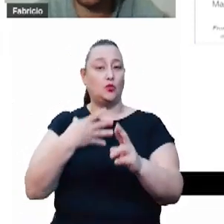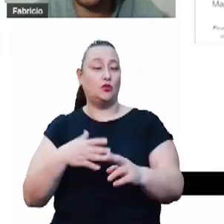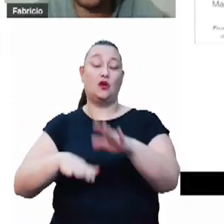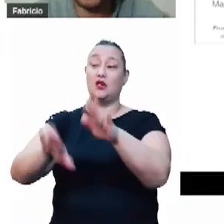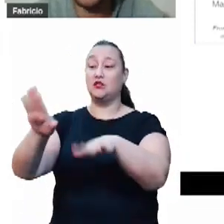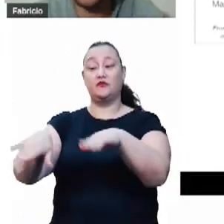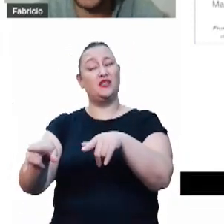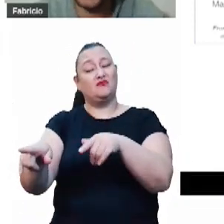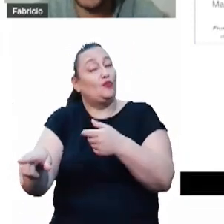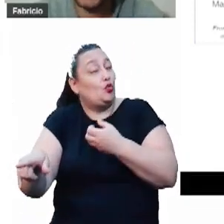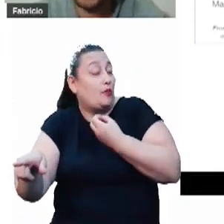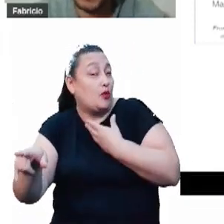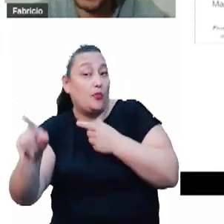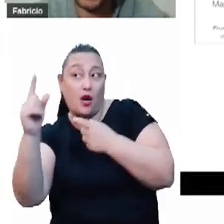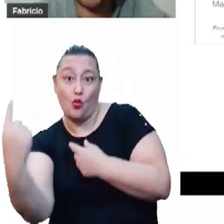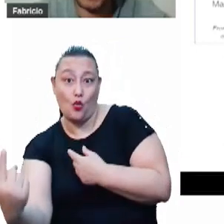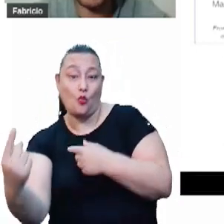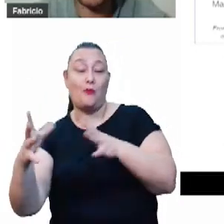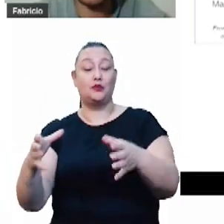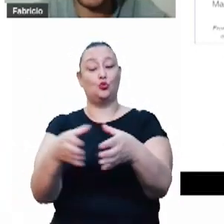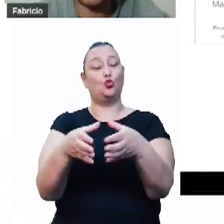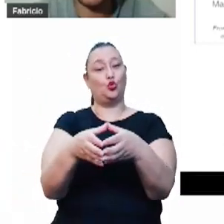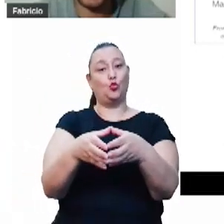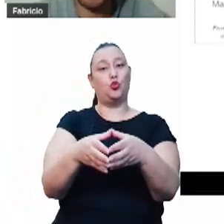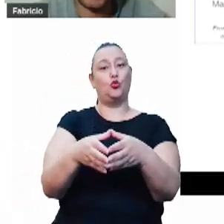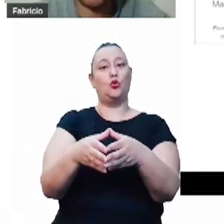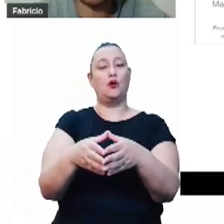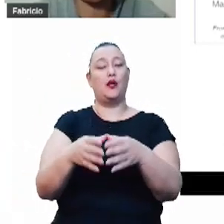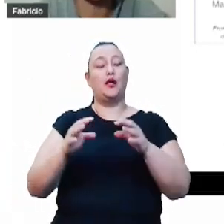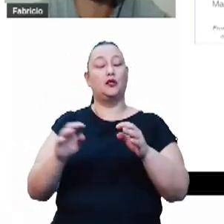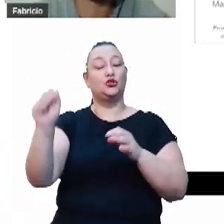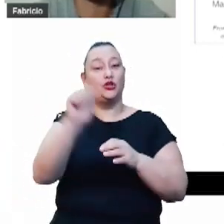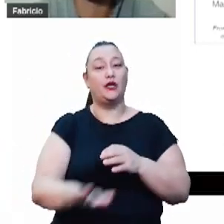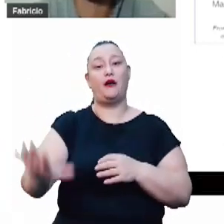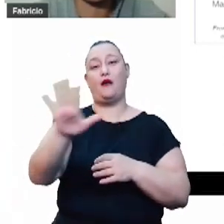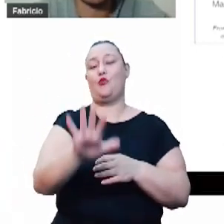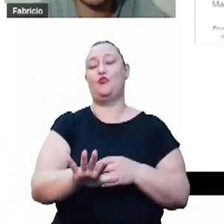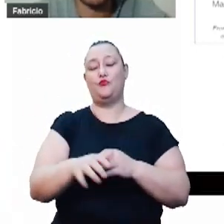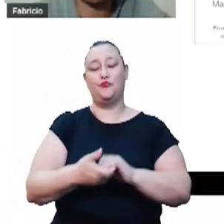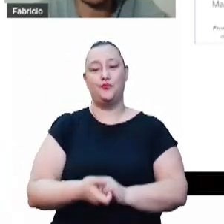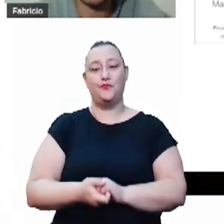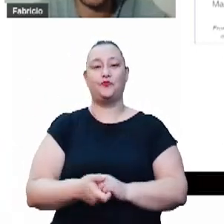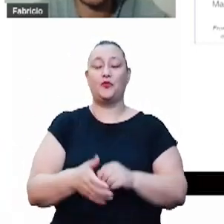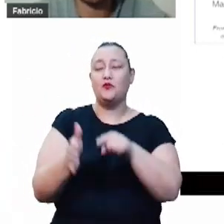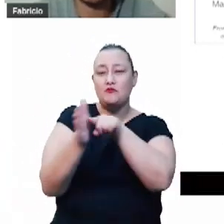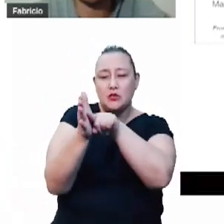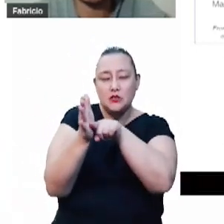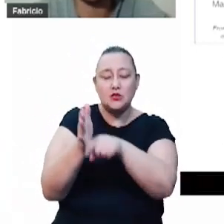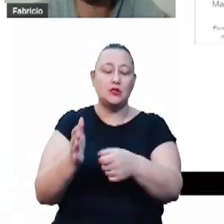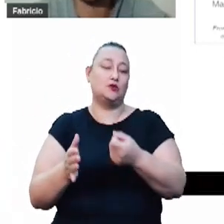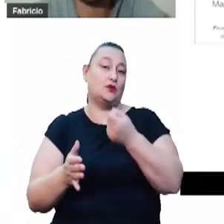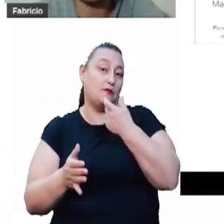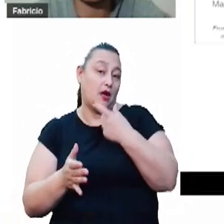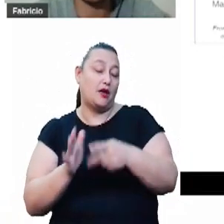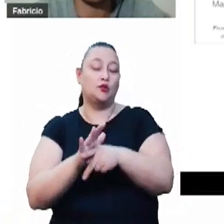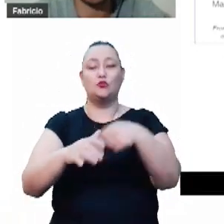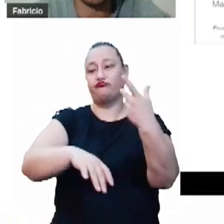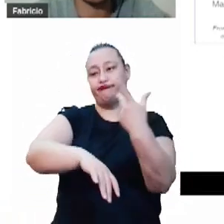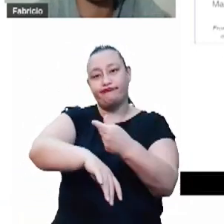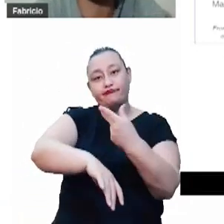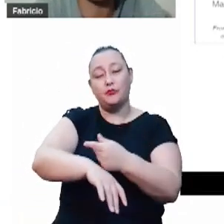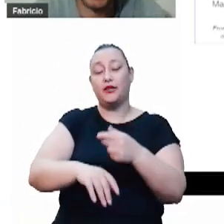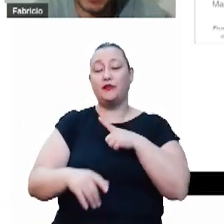porventura não funcionar, né? Mas a gente faz o teste terapêutico, né, que a gente testa o medicamento naquela pessoa para ver se ela